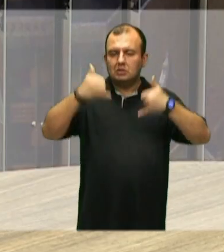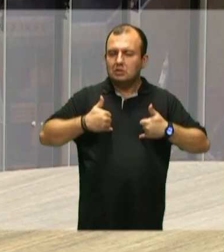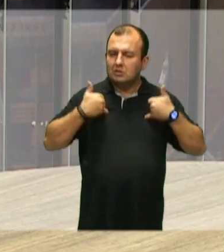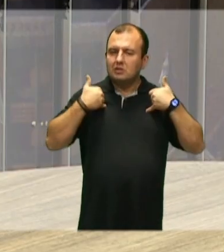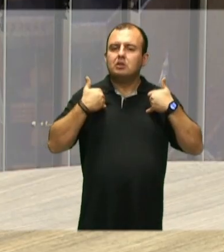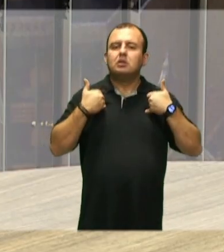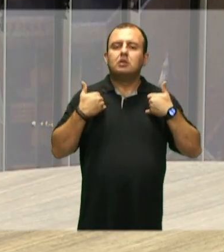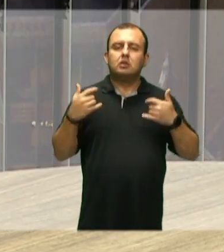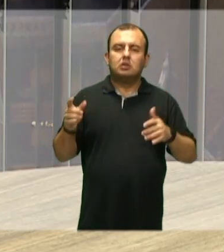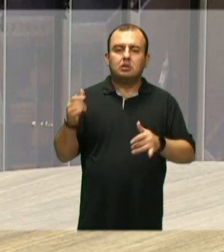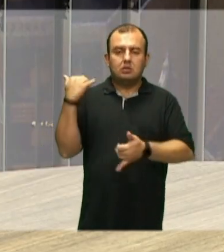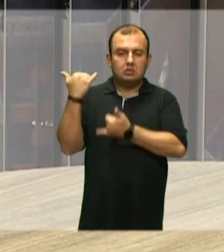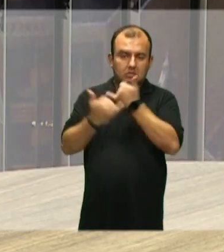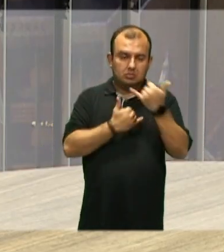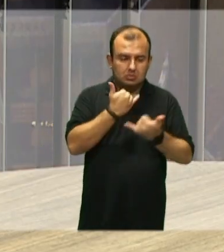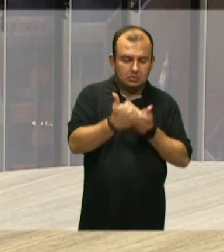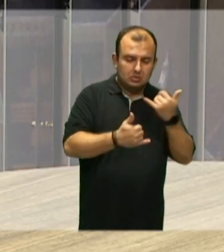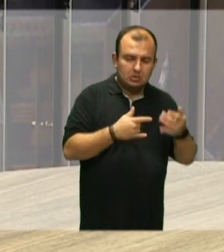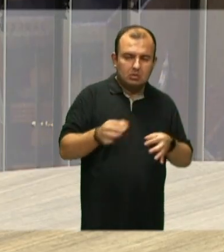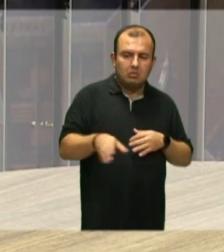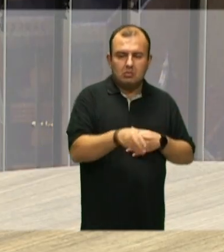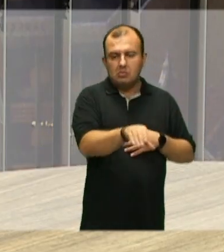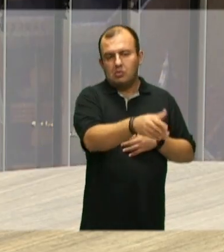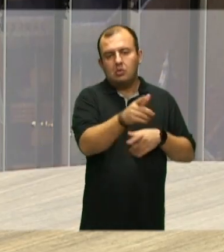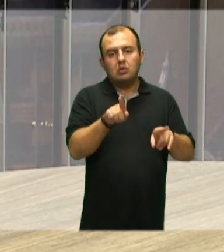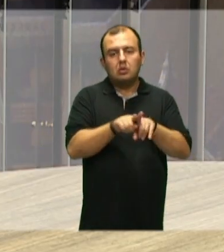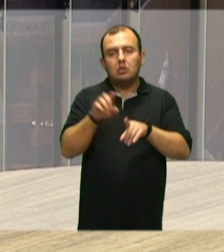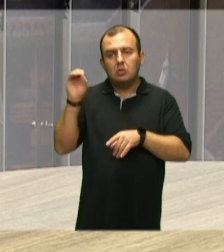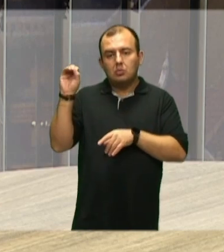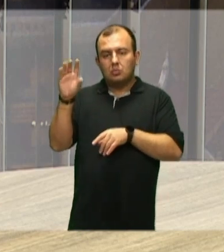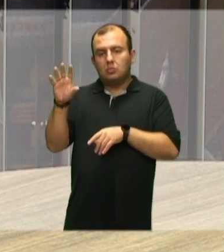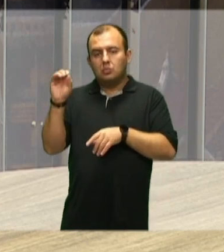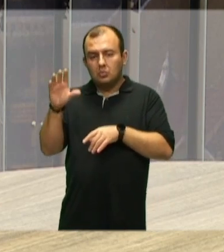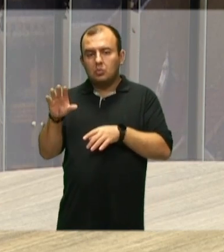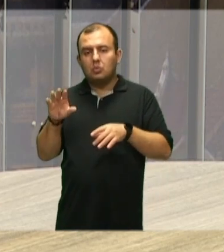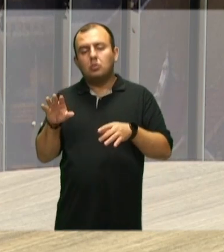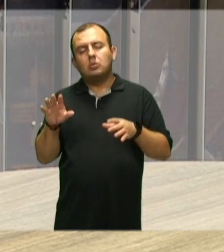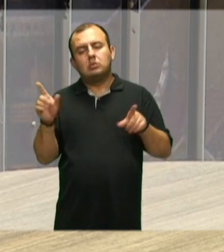aniversário, com brinquedos, até projeções que foram